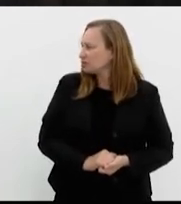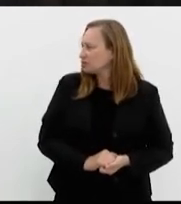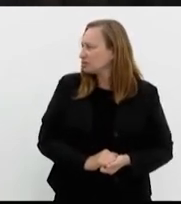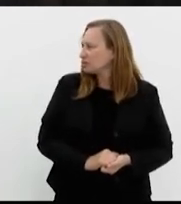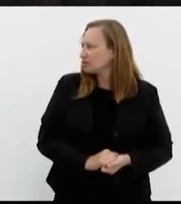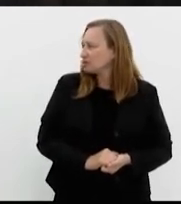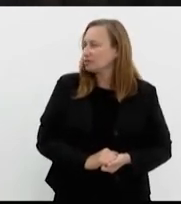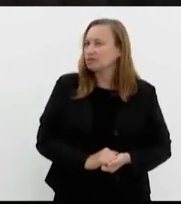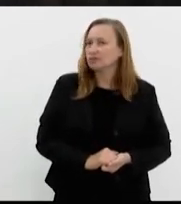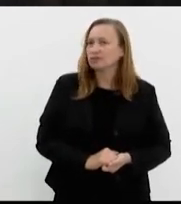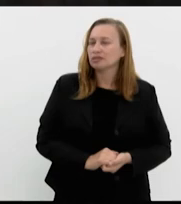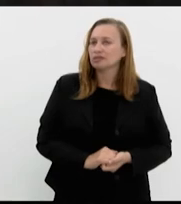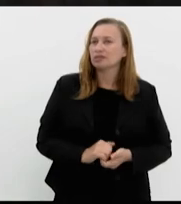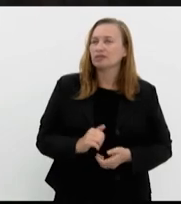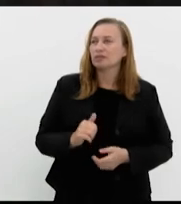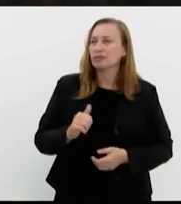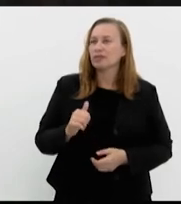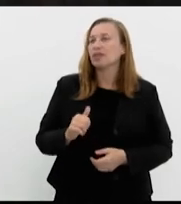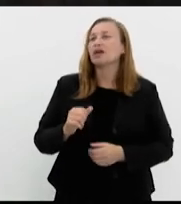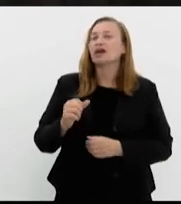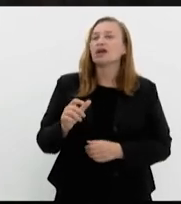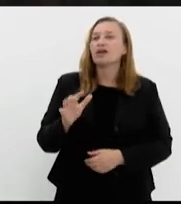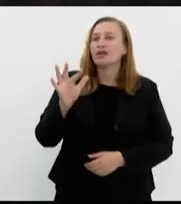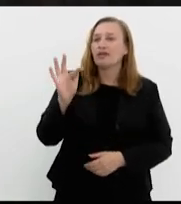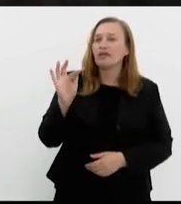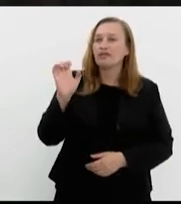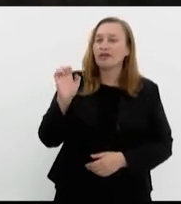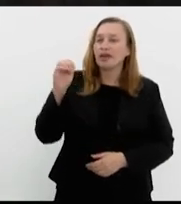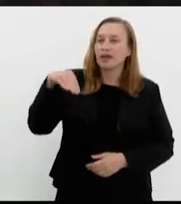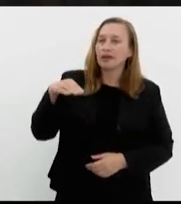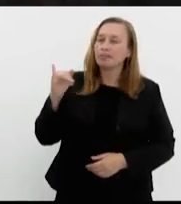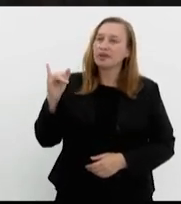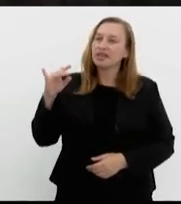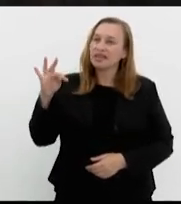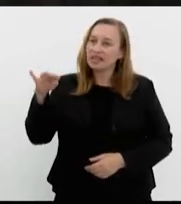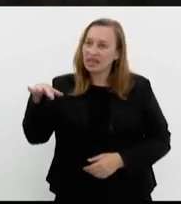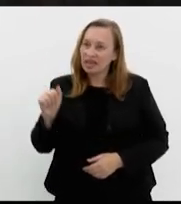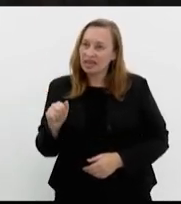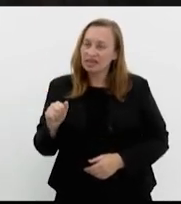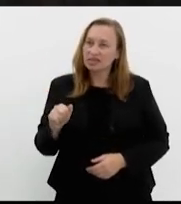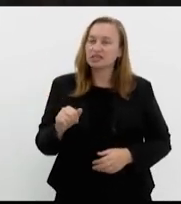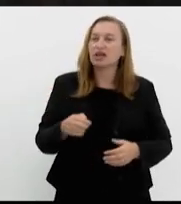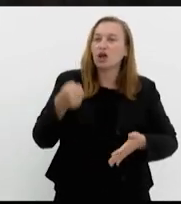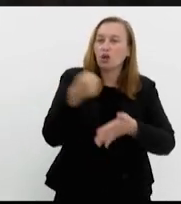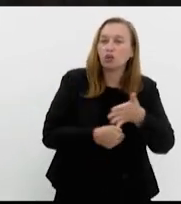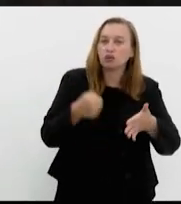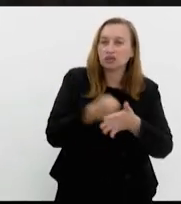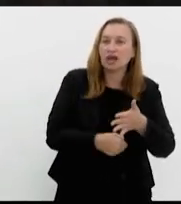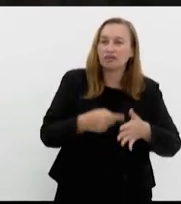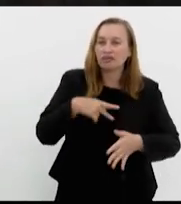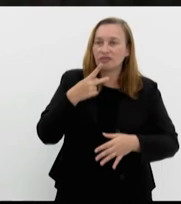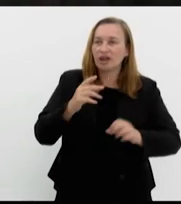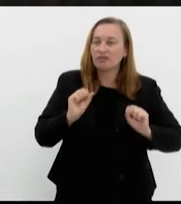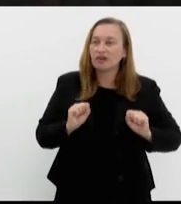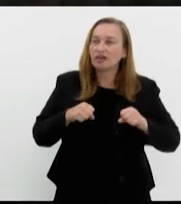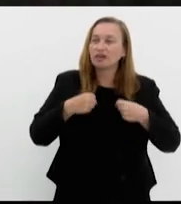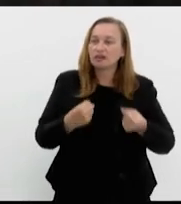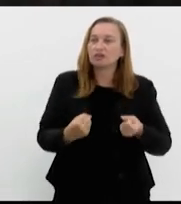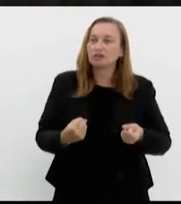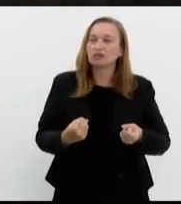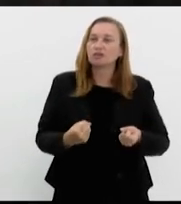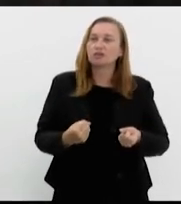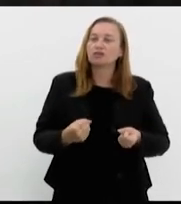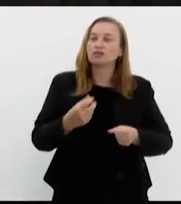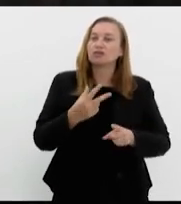lutar pelos direitos das mulheres significava unificar e fortalecer a luta pela construção de um